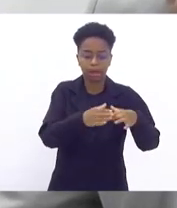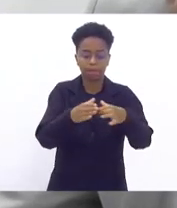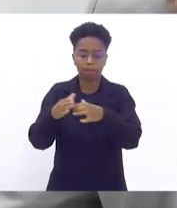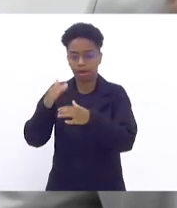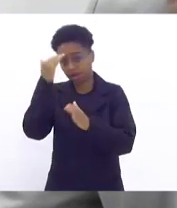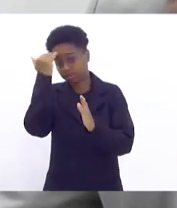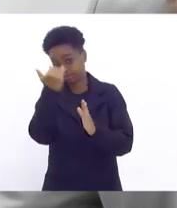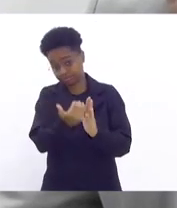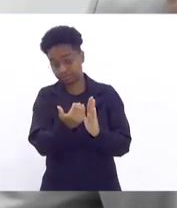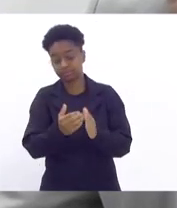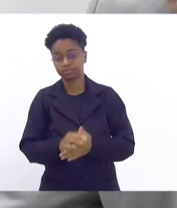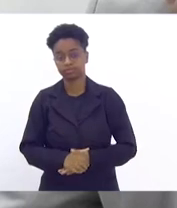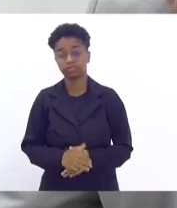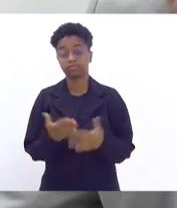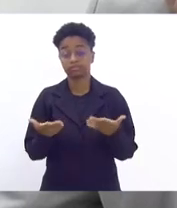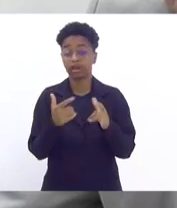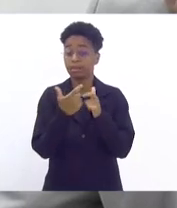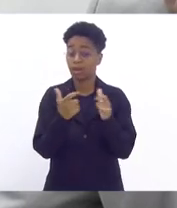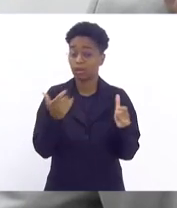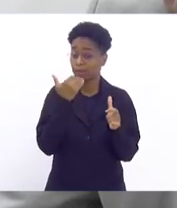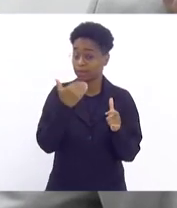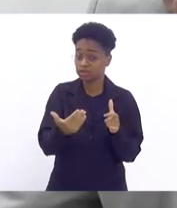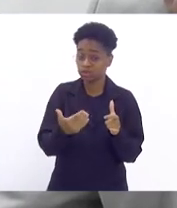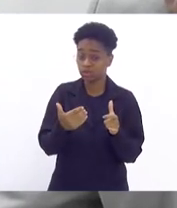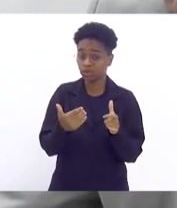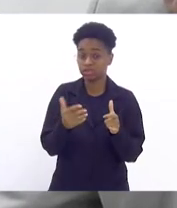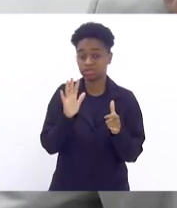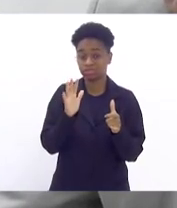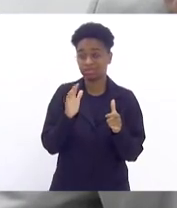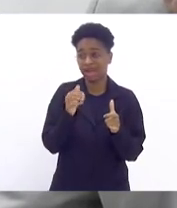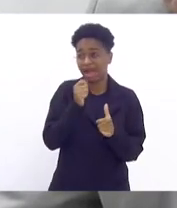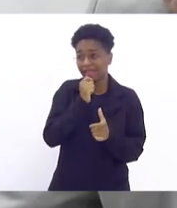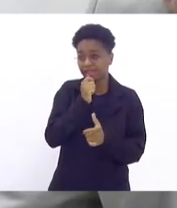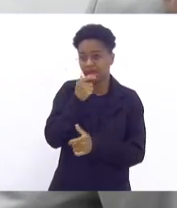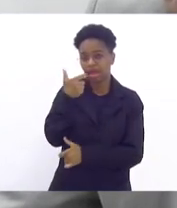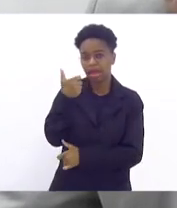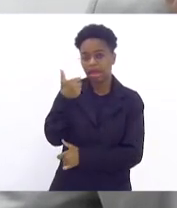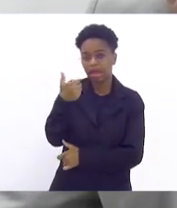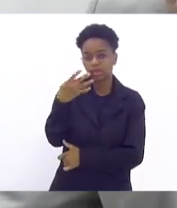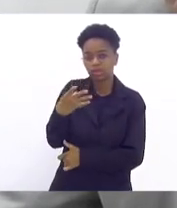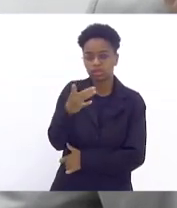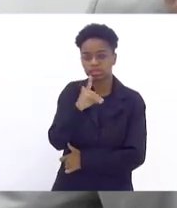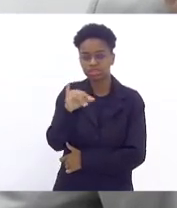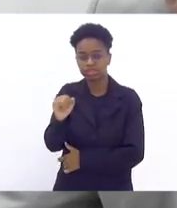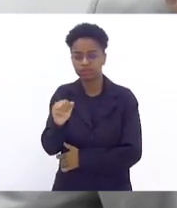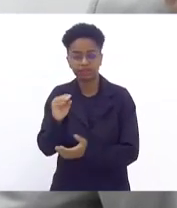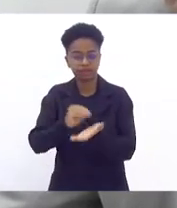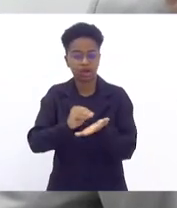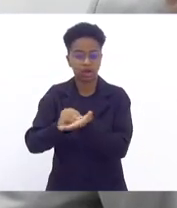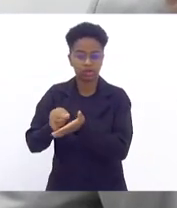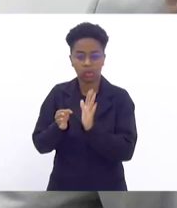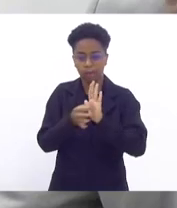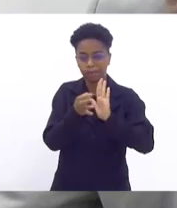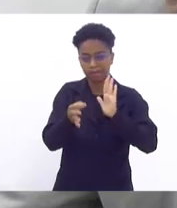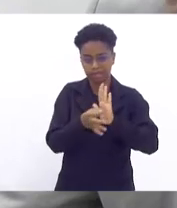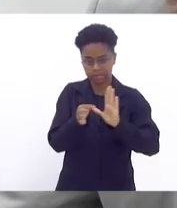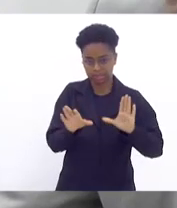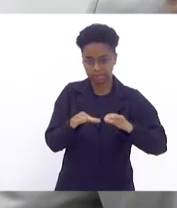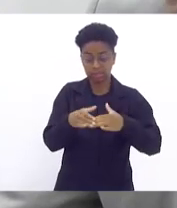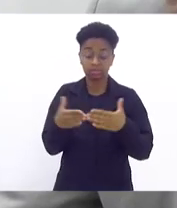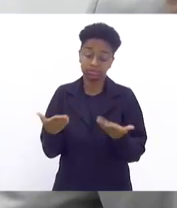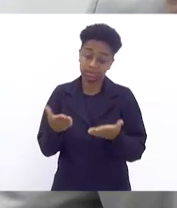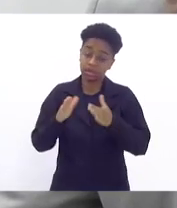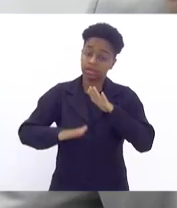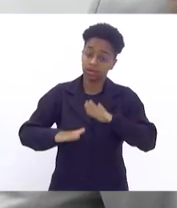a maioria dos que me foram pedidos não estavam a 14 dias ainda é carecendo de parecer de comissão então talvez dessa forma